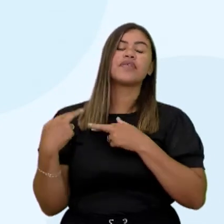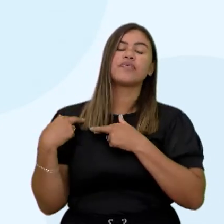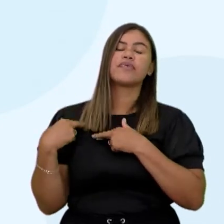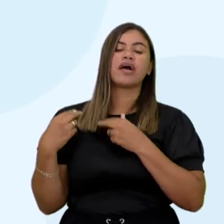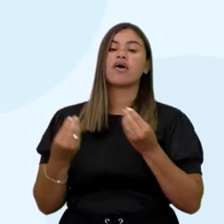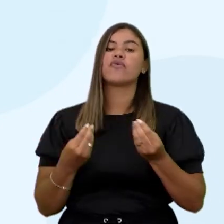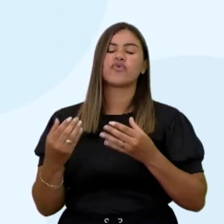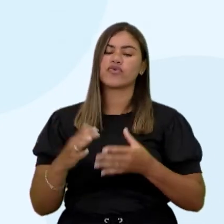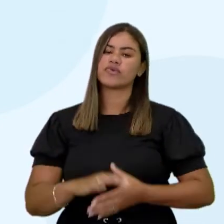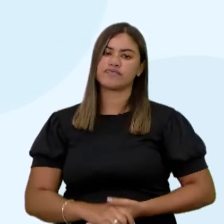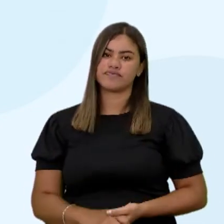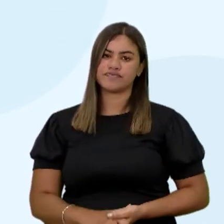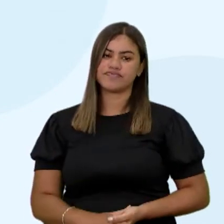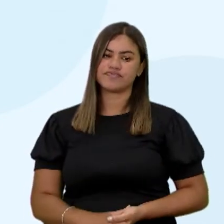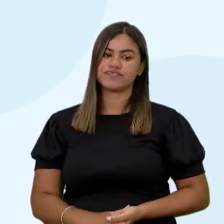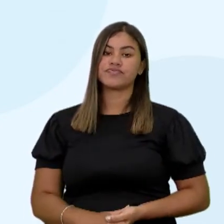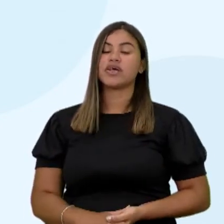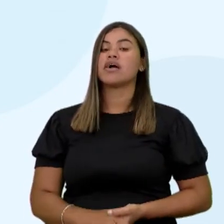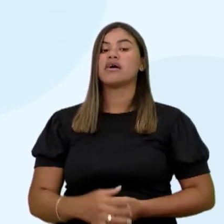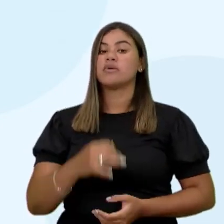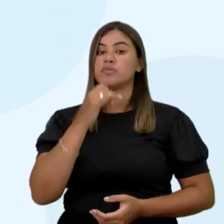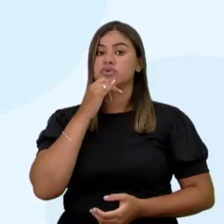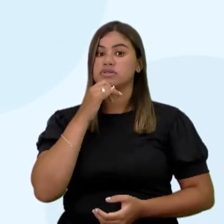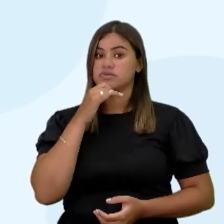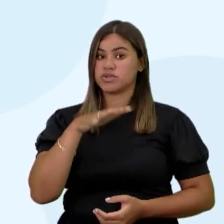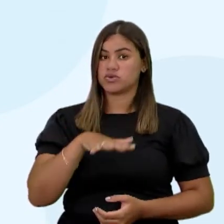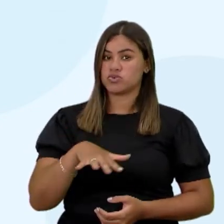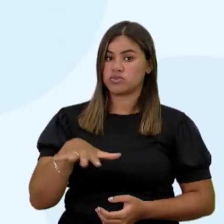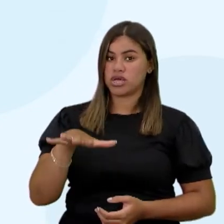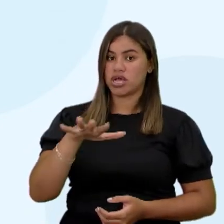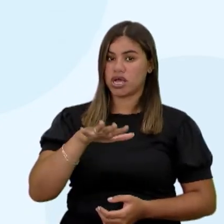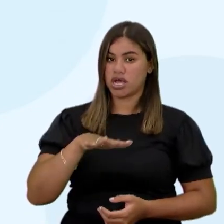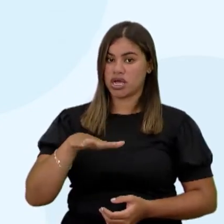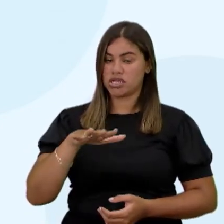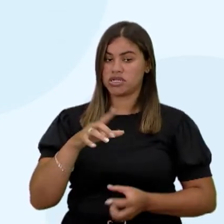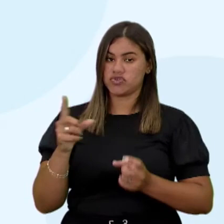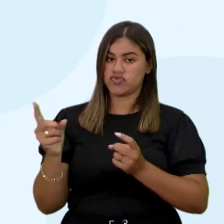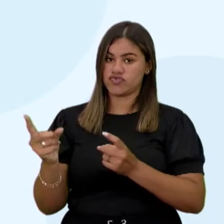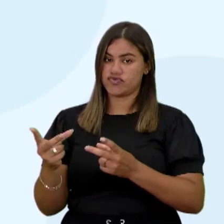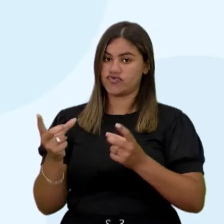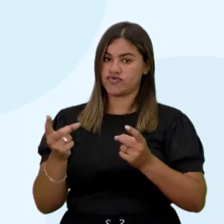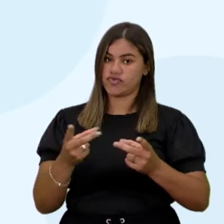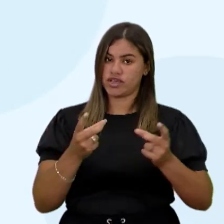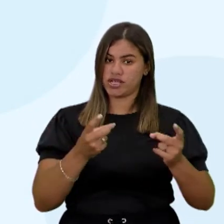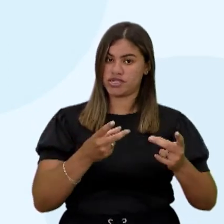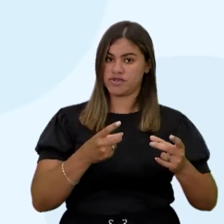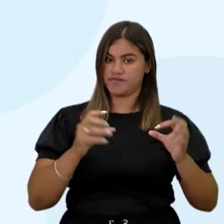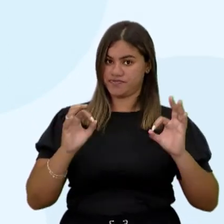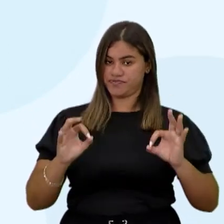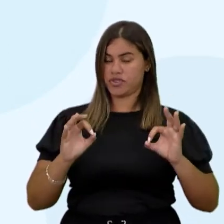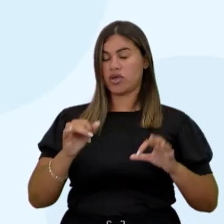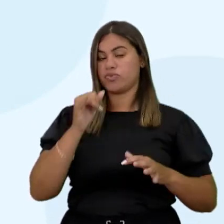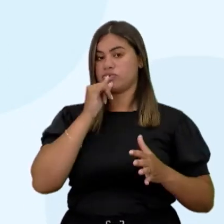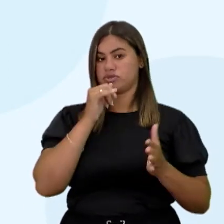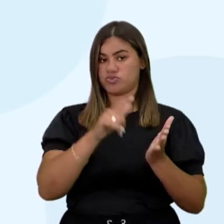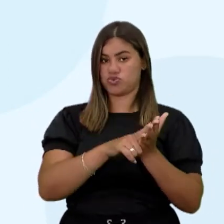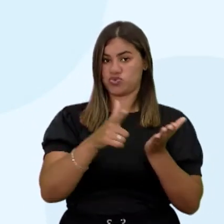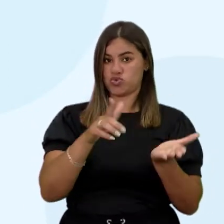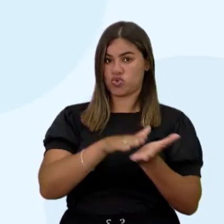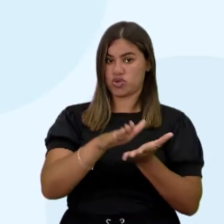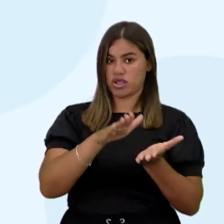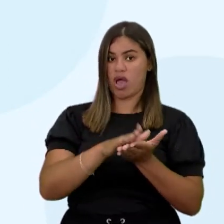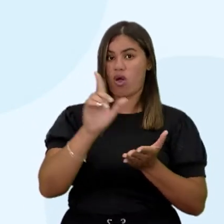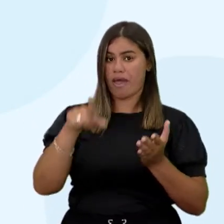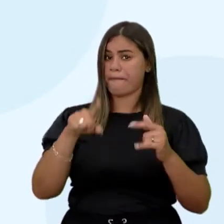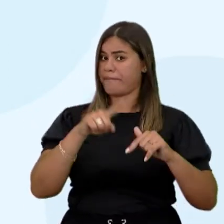lá um setor em toda empresa que é responsável pelas vendas. Então, você tem um jornal, ele é um produto e as pessoas têm que comprar,